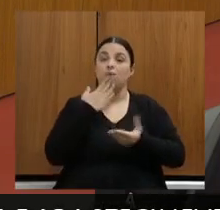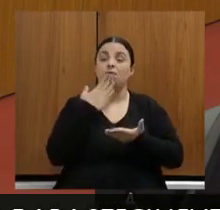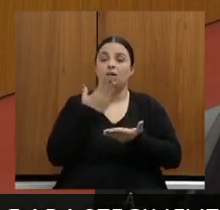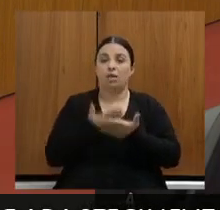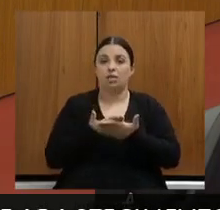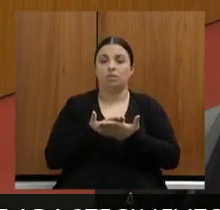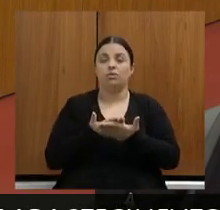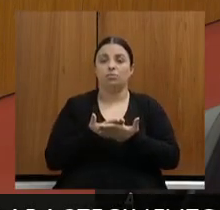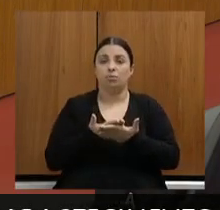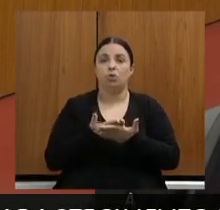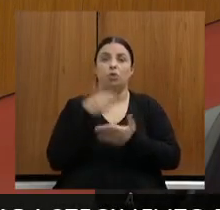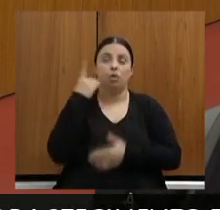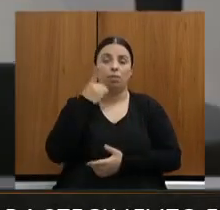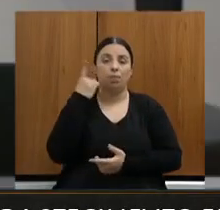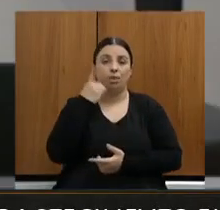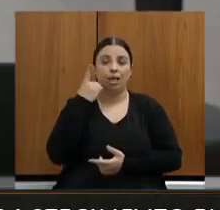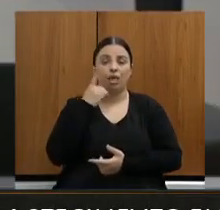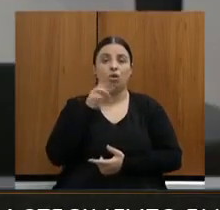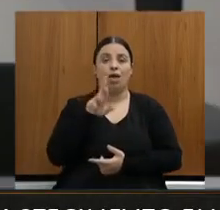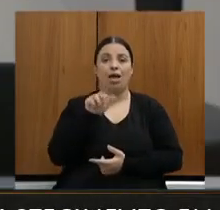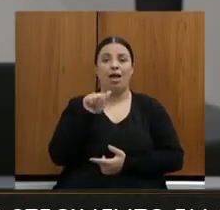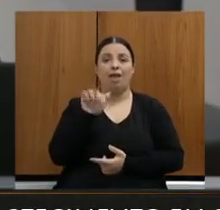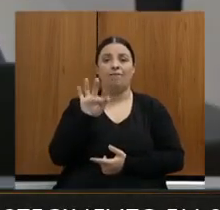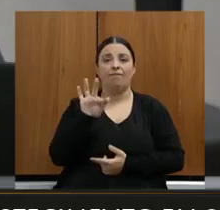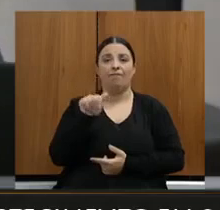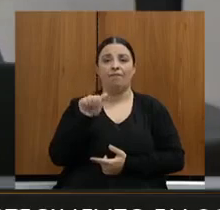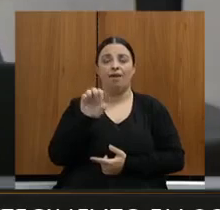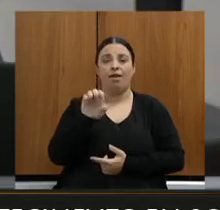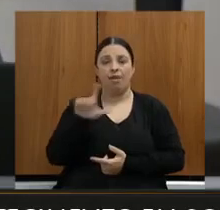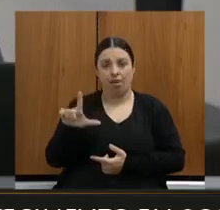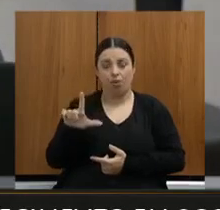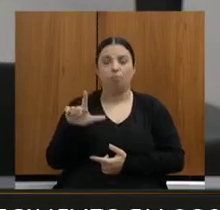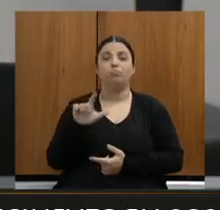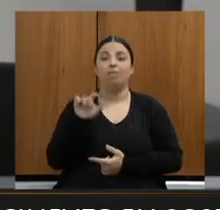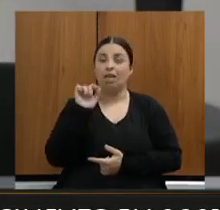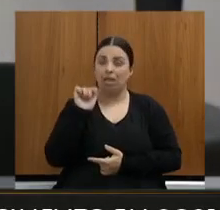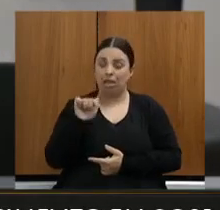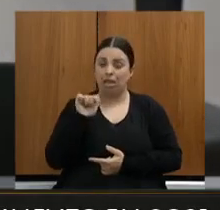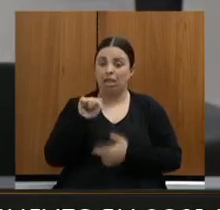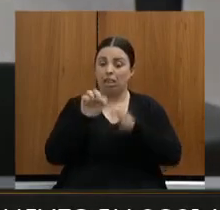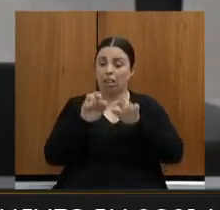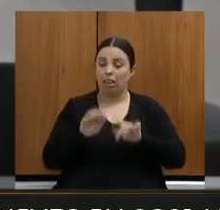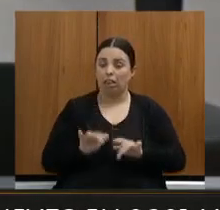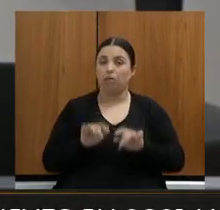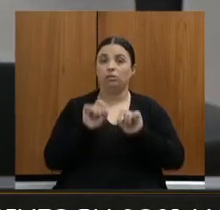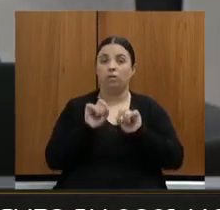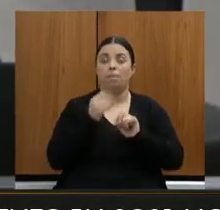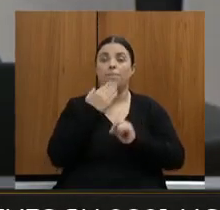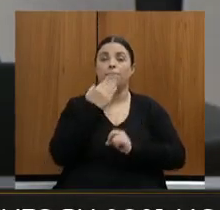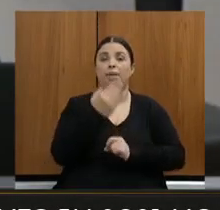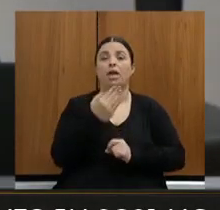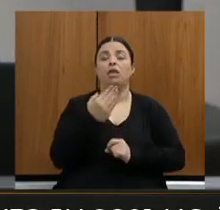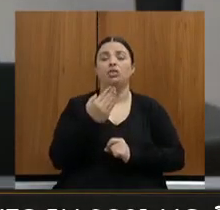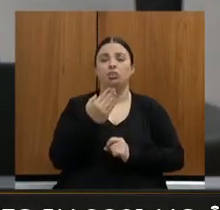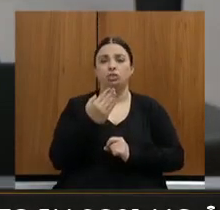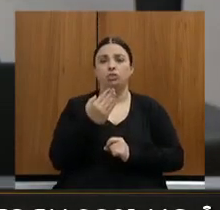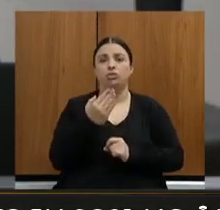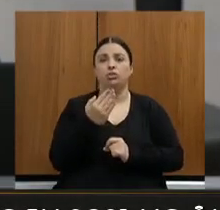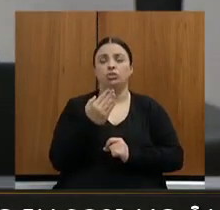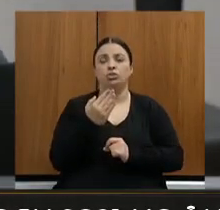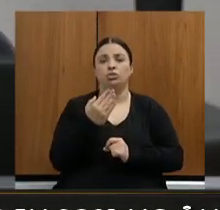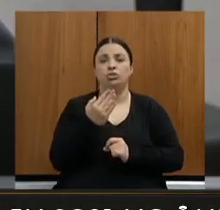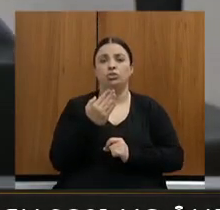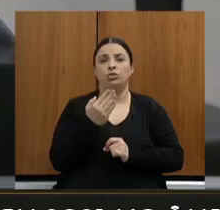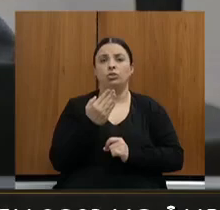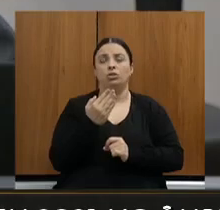requerimento do deputado Rafael Martins o deputado que este subscreve requer a vossa excelência nos termos do